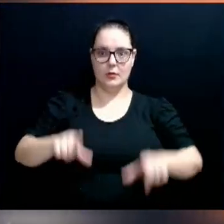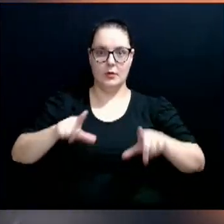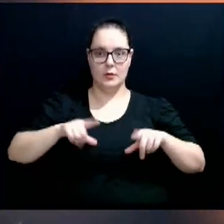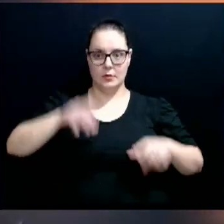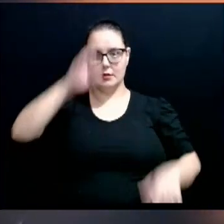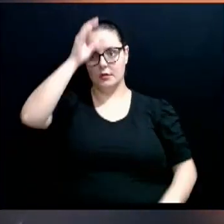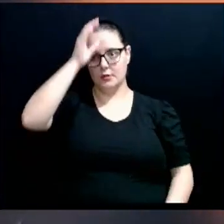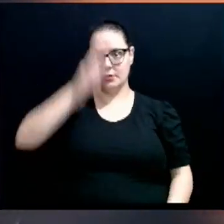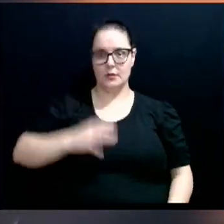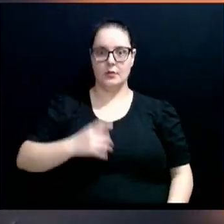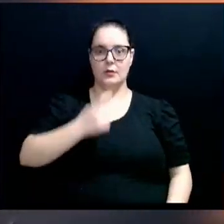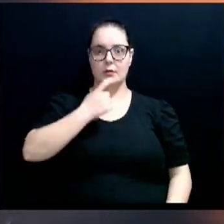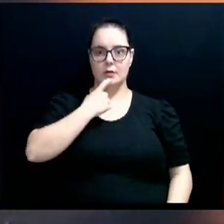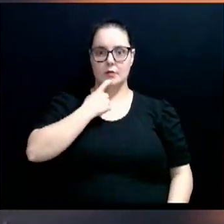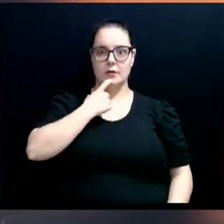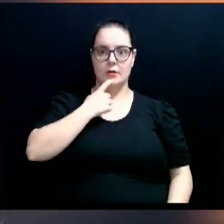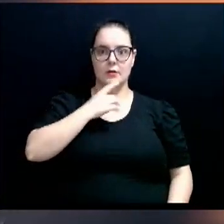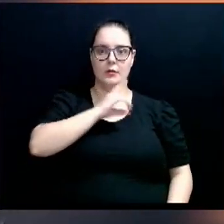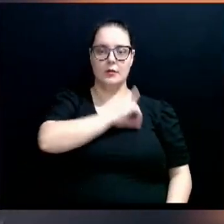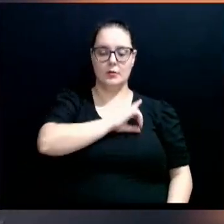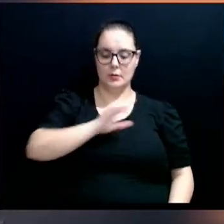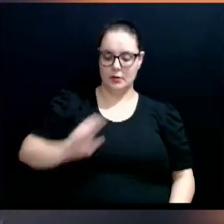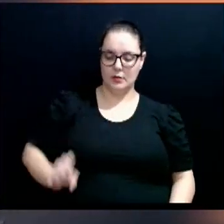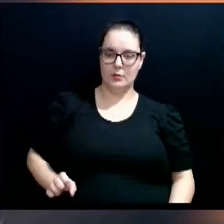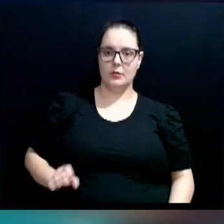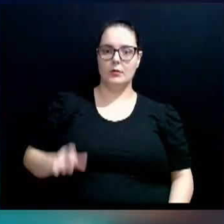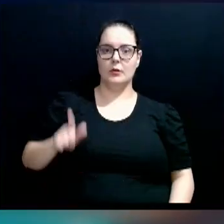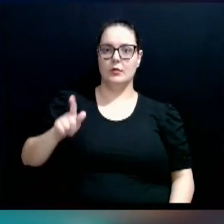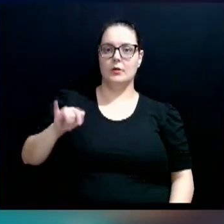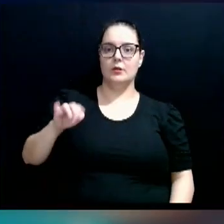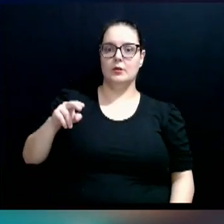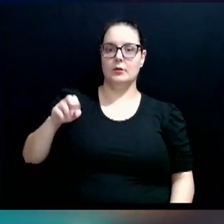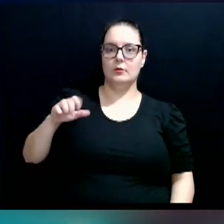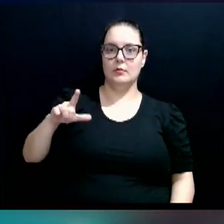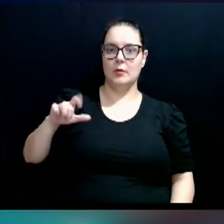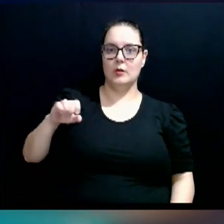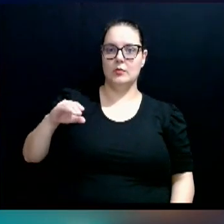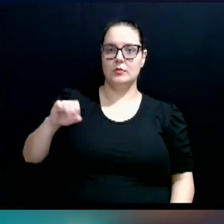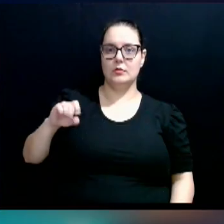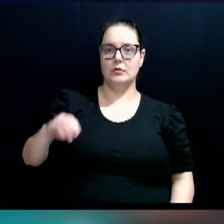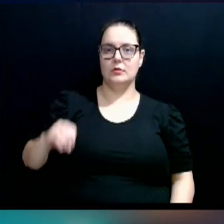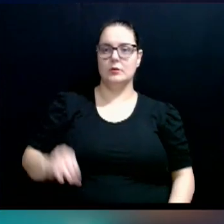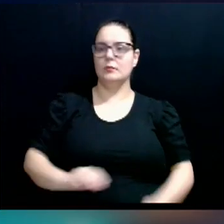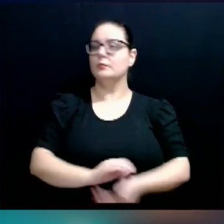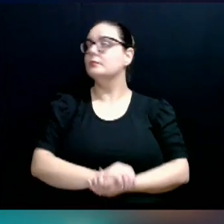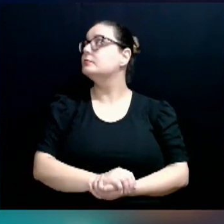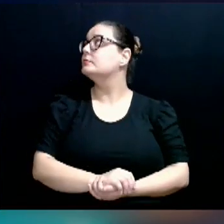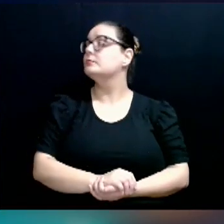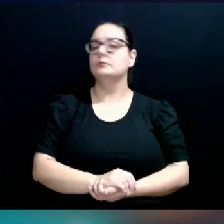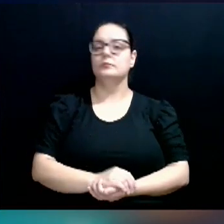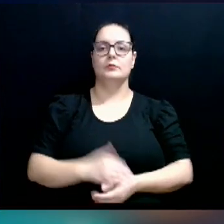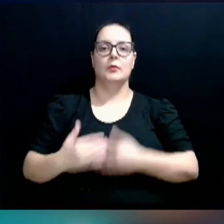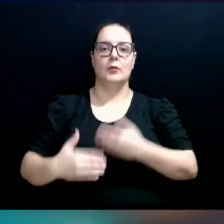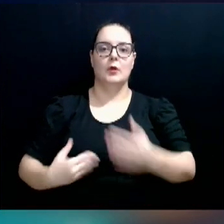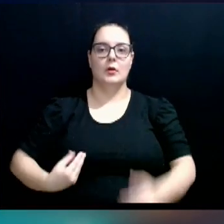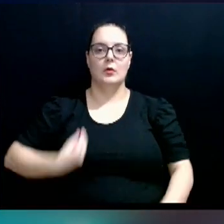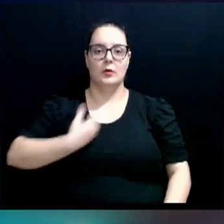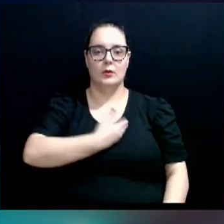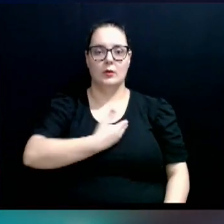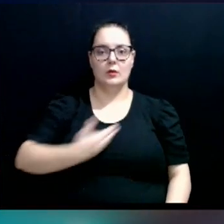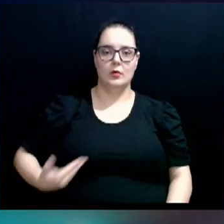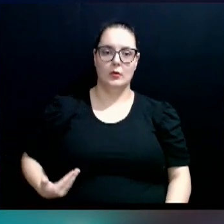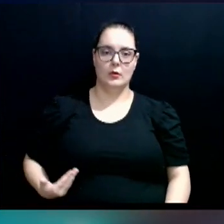campineiro ao deputado estadual Gimalcido Santos Barbosa. Ao longo de sua vida pública, marcada por